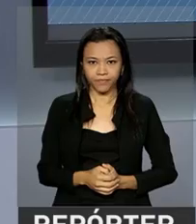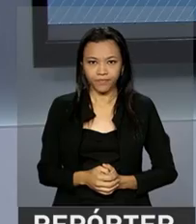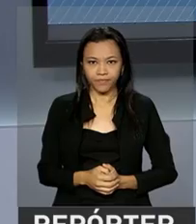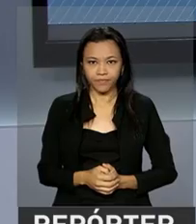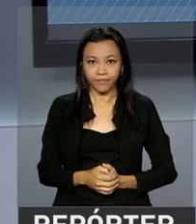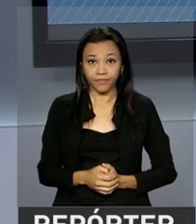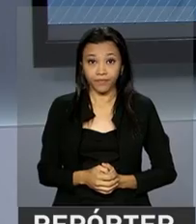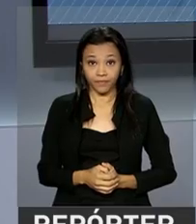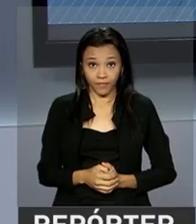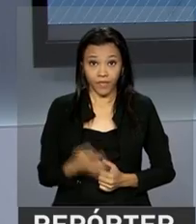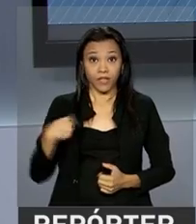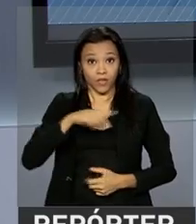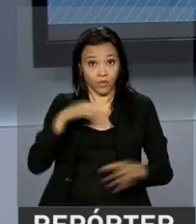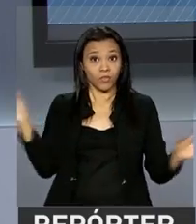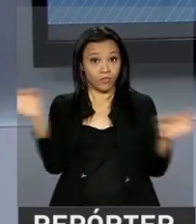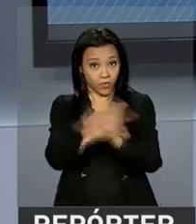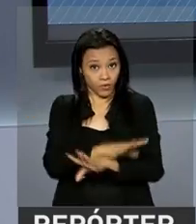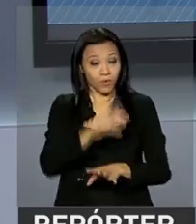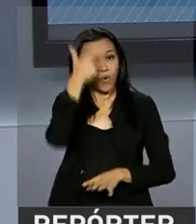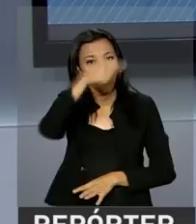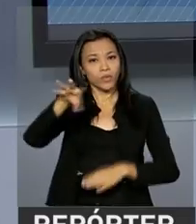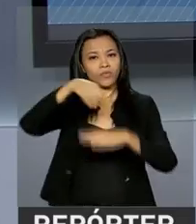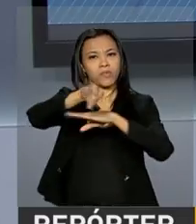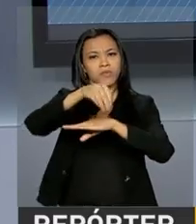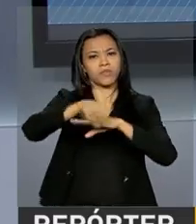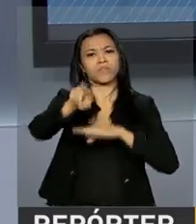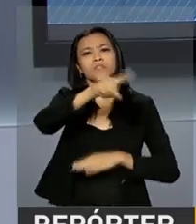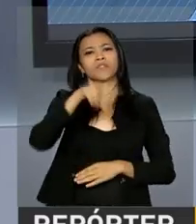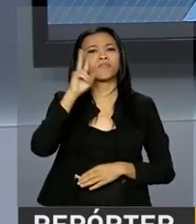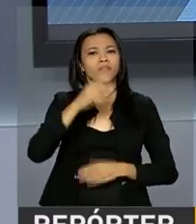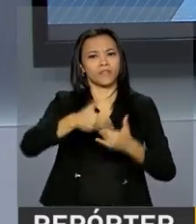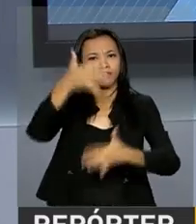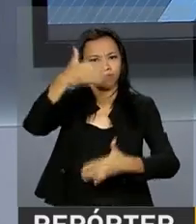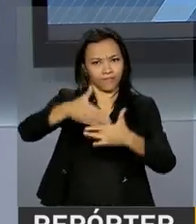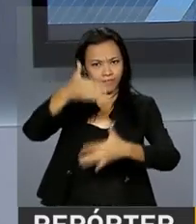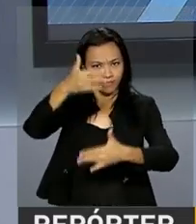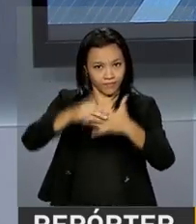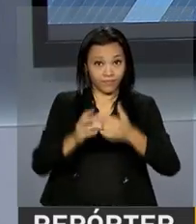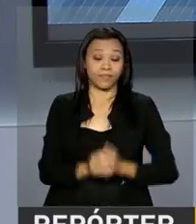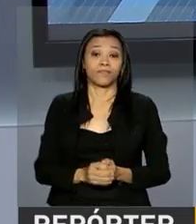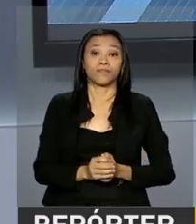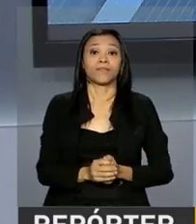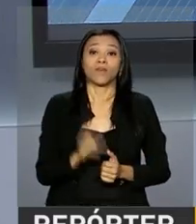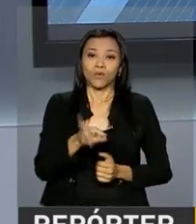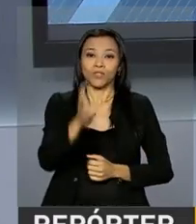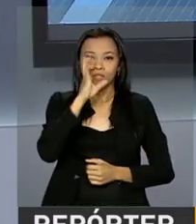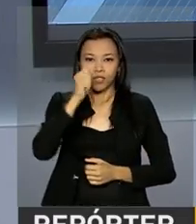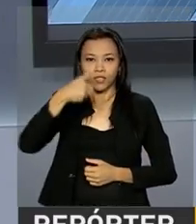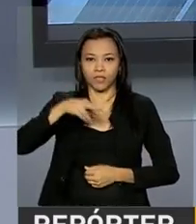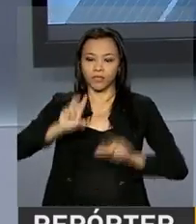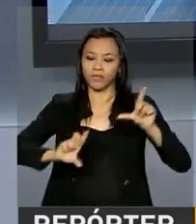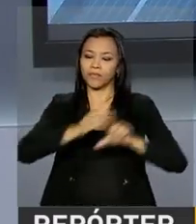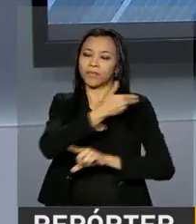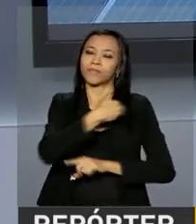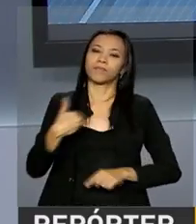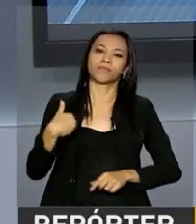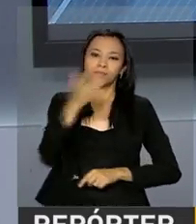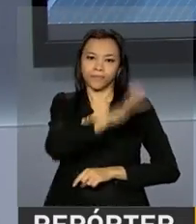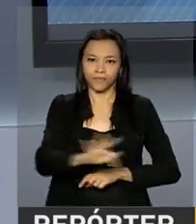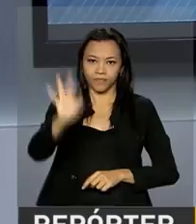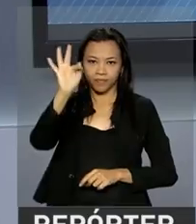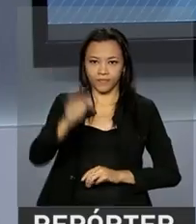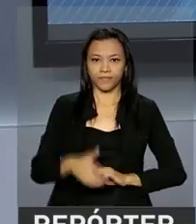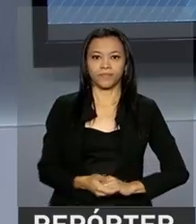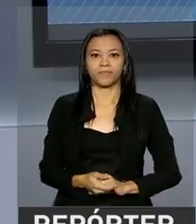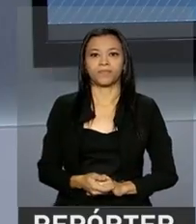doente a gente fica por aqui outras notícias você acompanha também nas nossas redes sociais Continue com a gente na NBR a TV